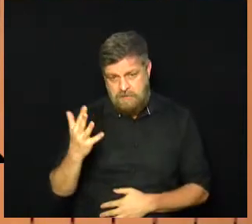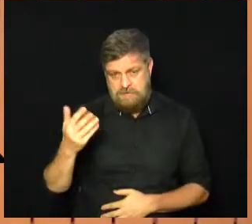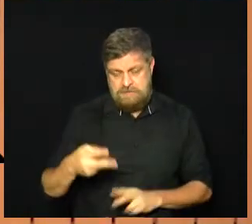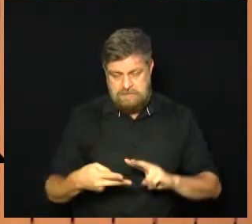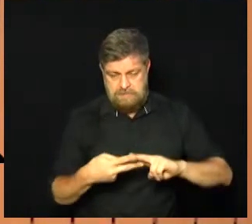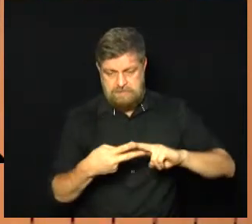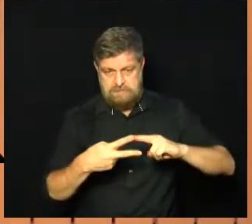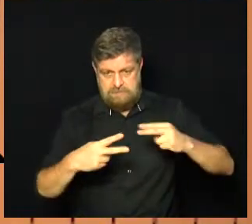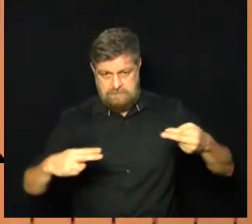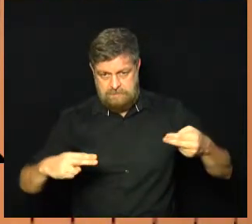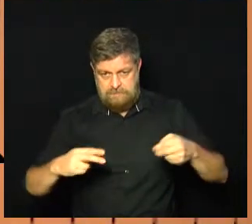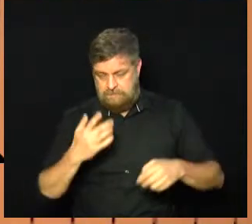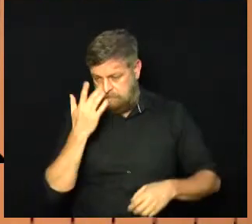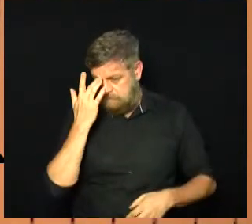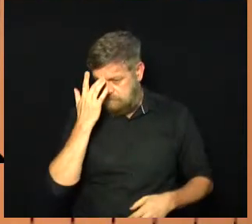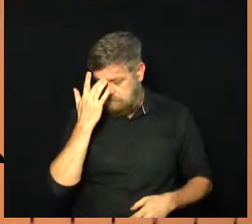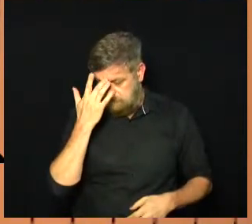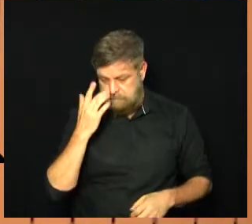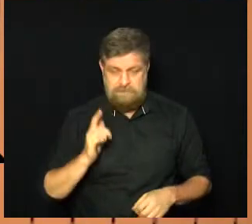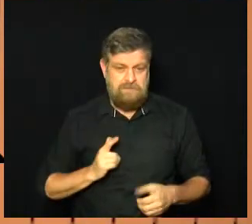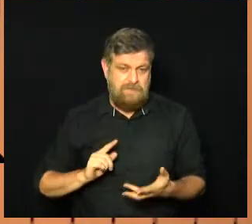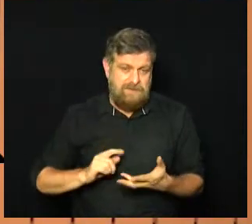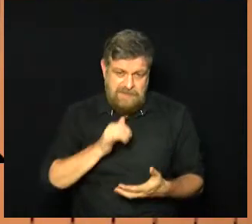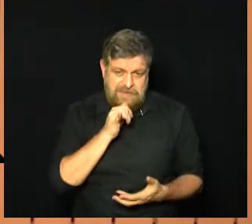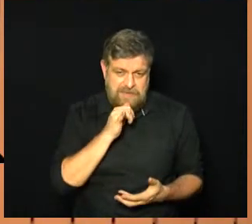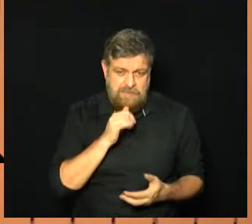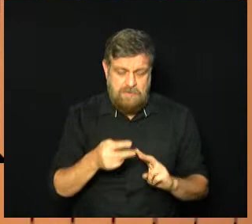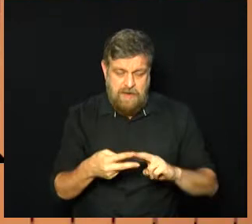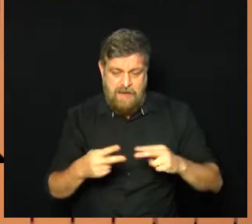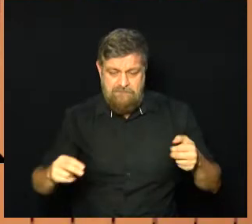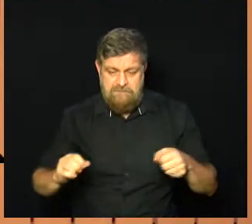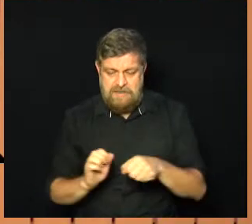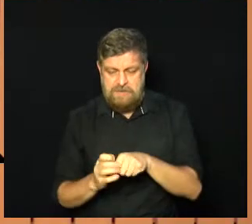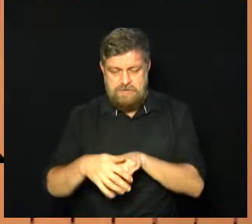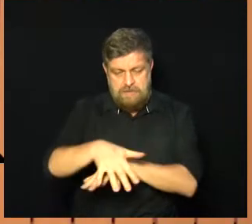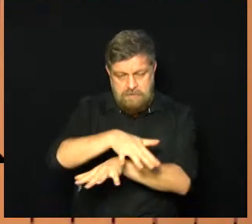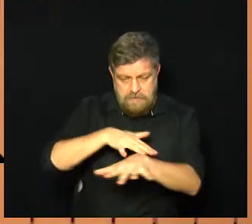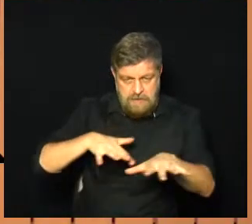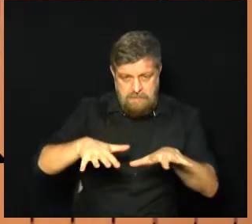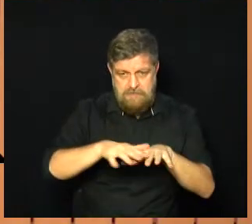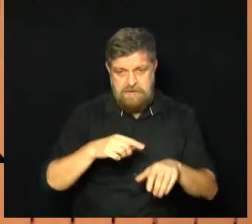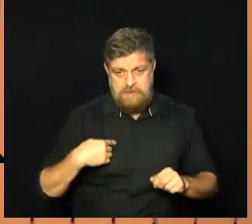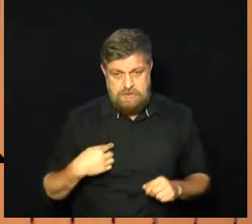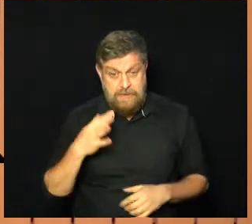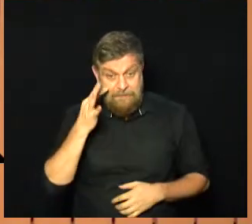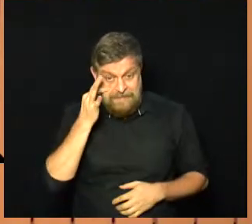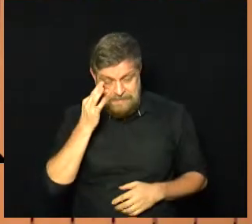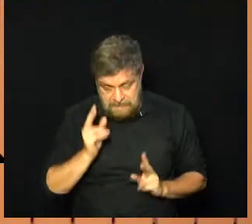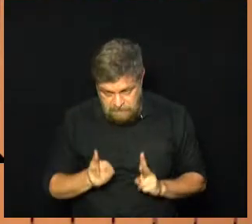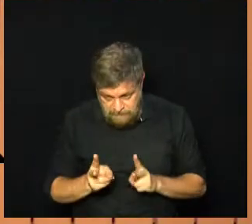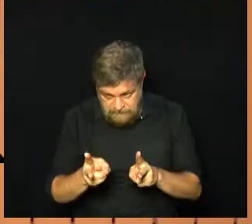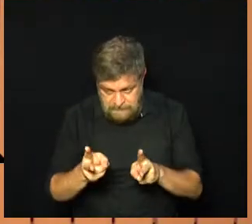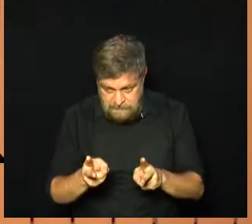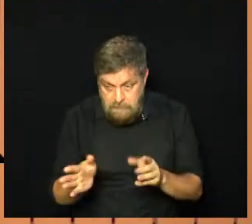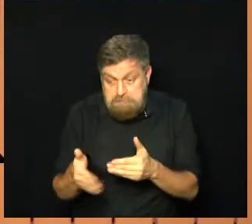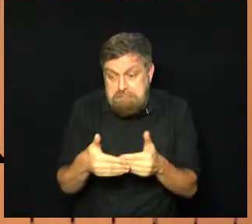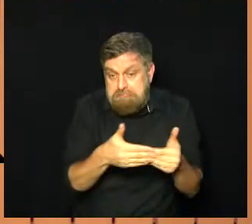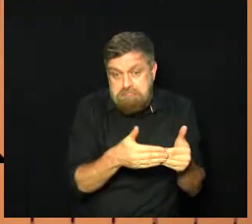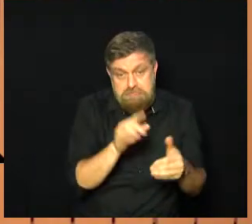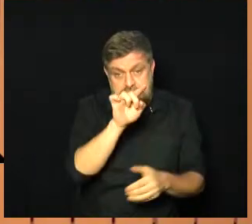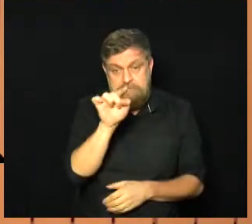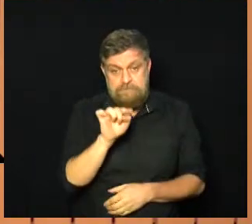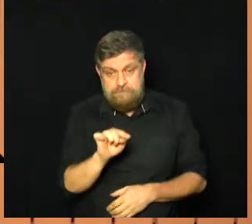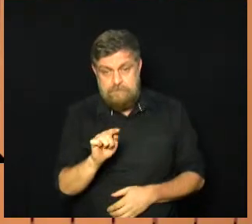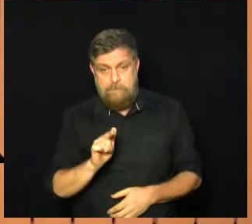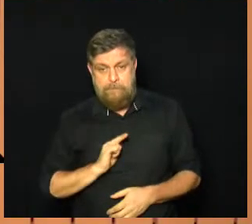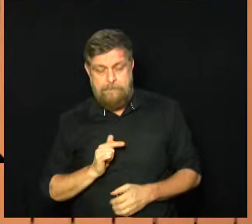para saber se a gente vai conseguir, né, ter essa possibilidade ainda nessas ações presenciais e ter implementação desses palcos regionais que